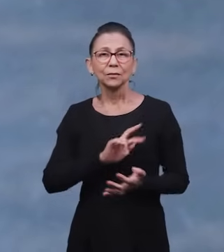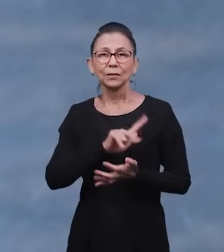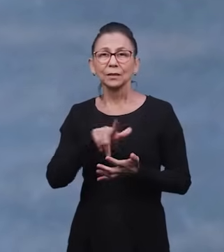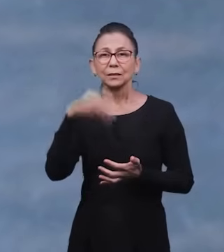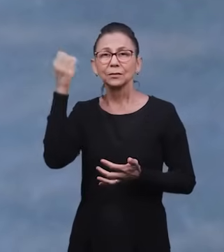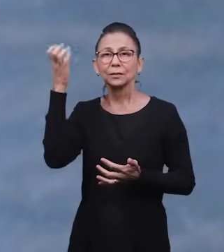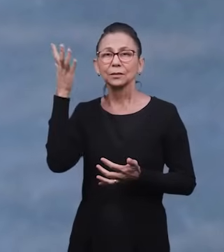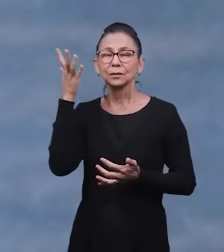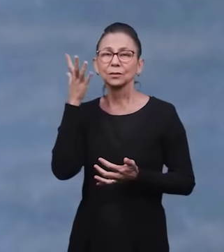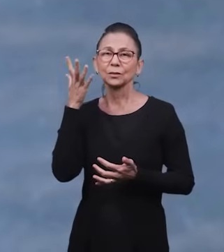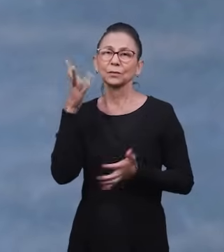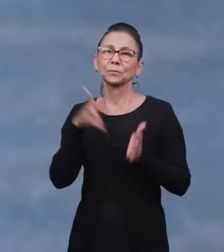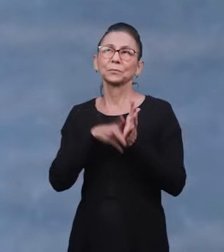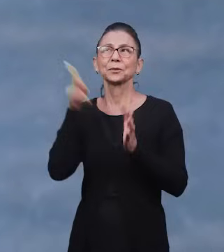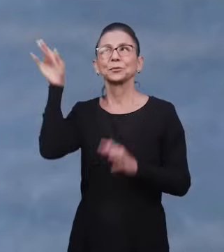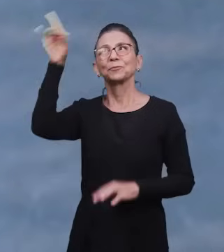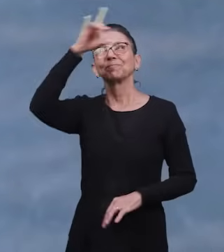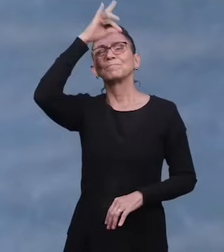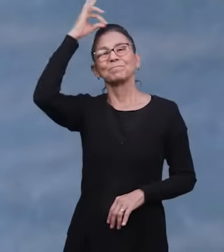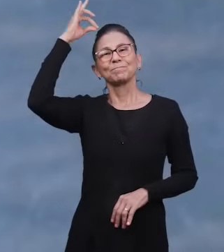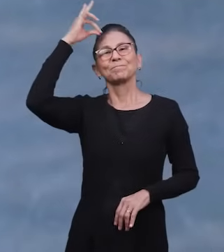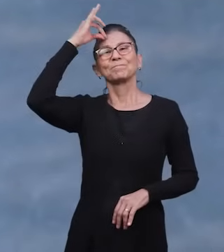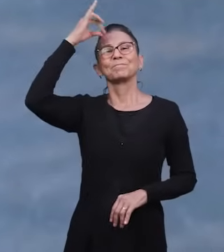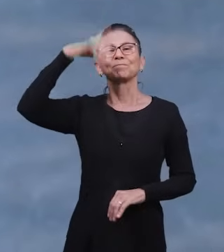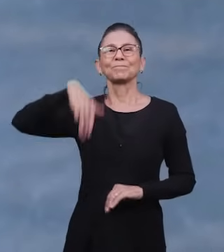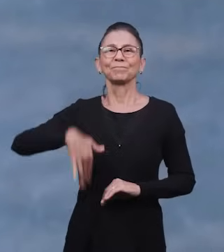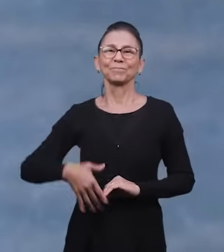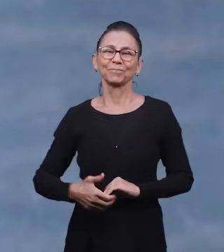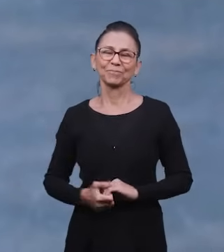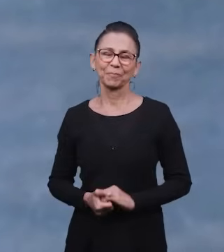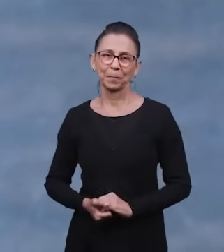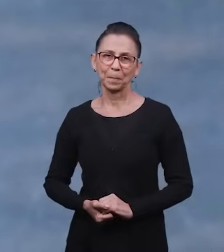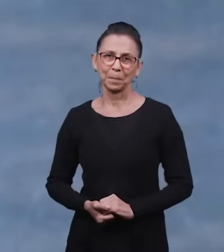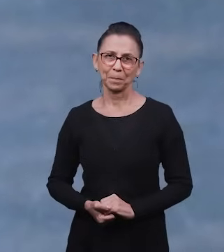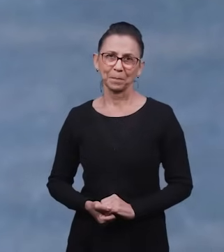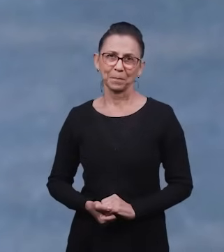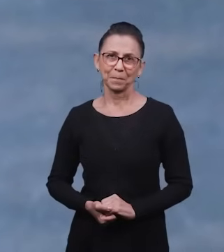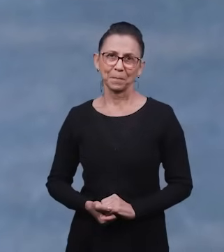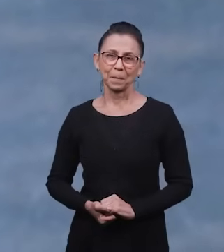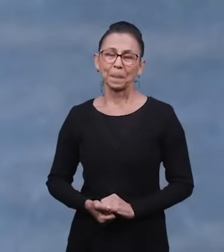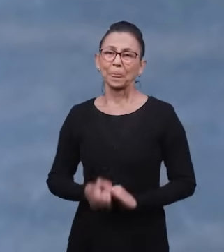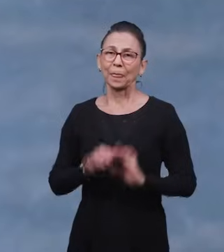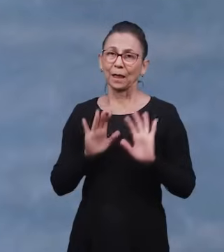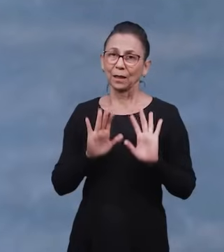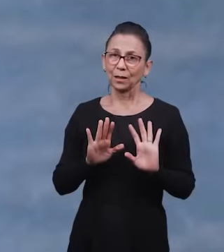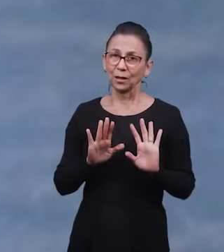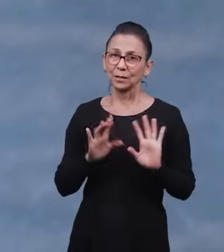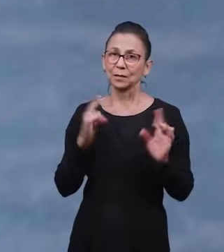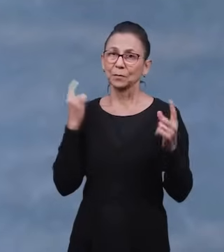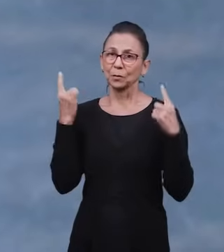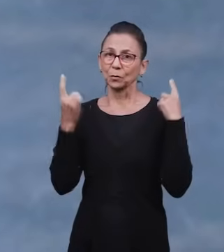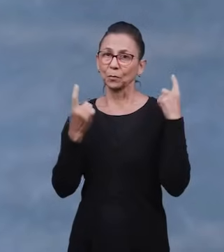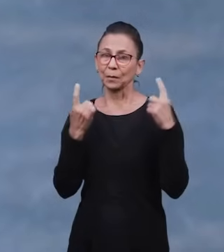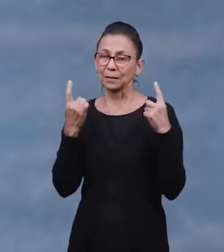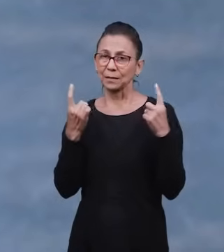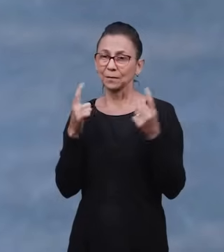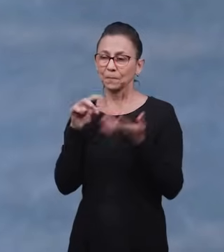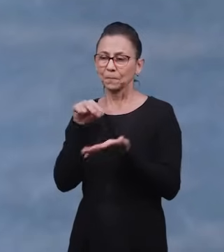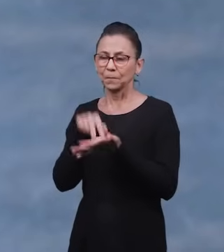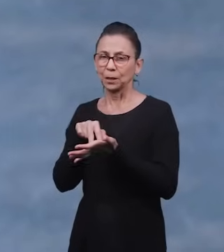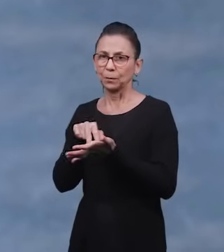para nós, algo extraordinário. Então, todos podemos descansar. Ninguém se preocupe com a obra. A preocupação nossa